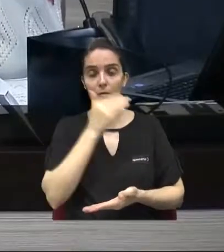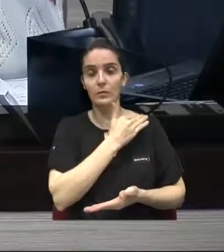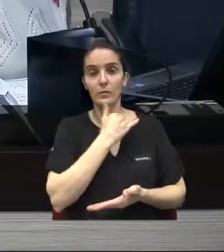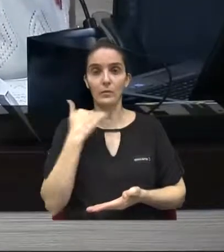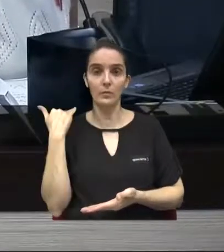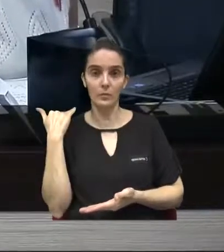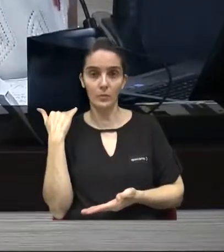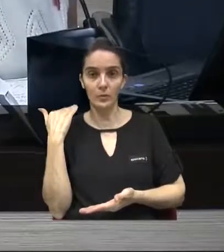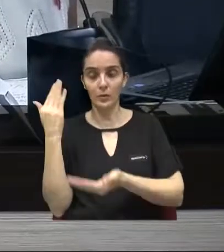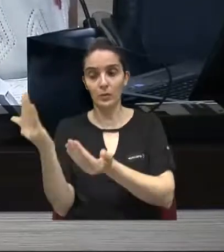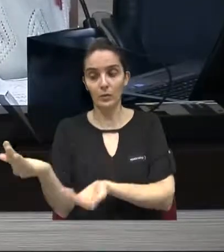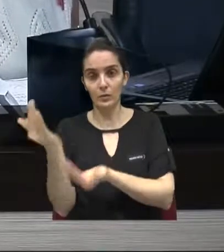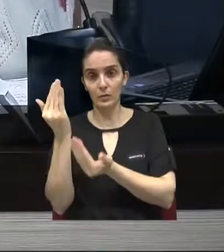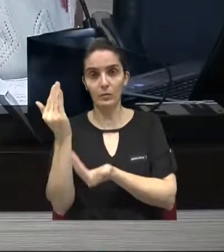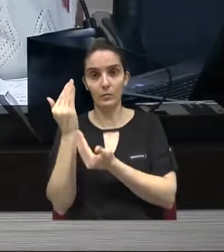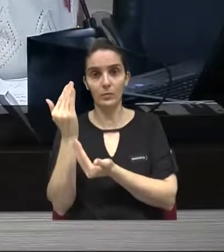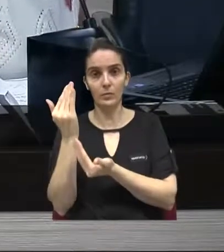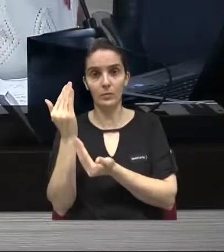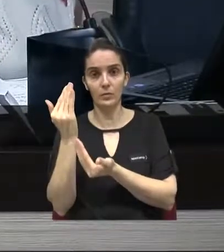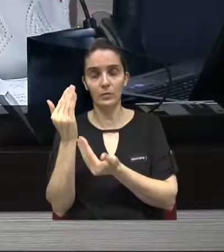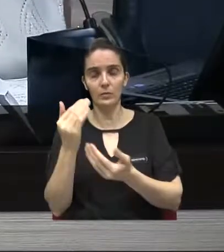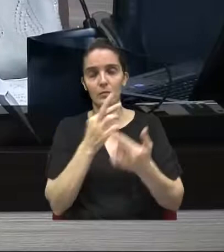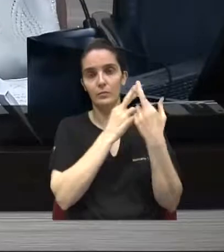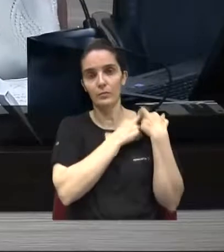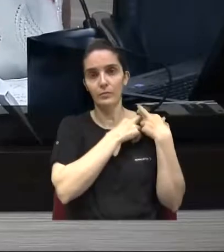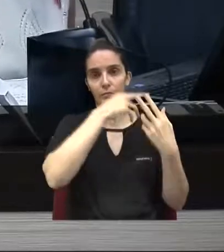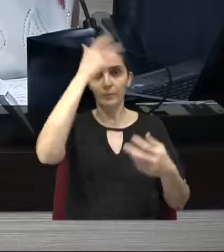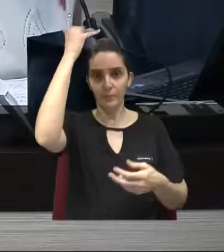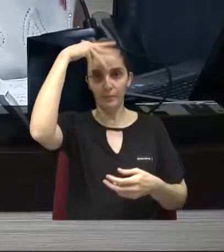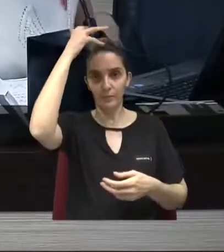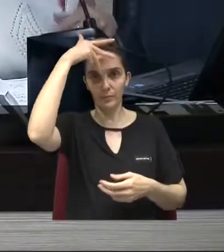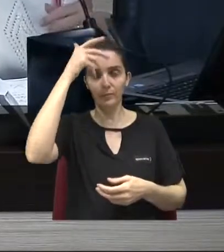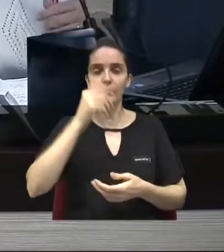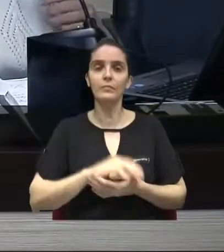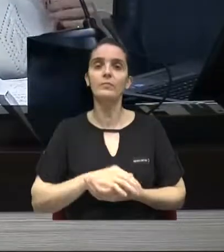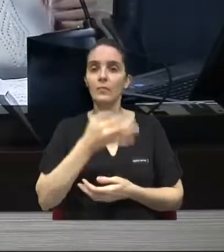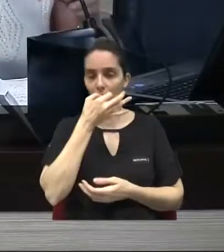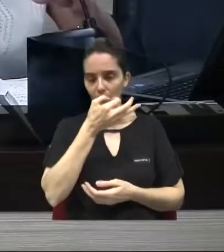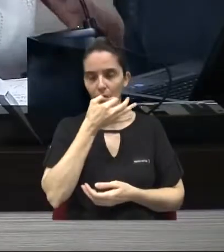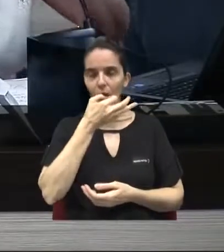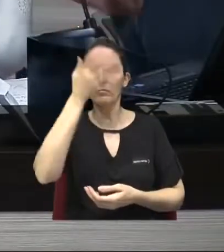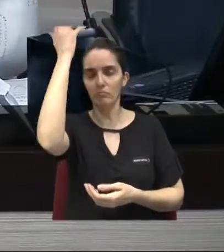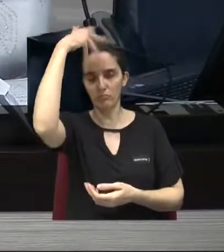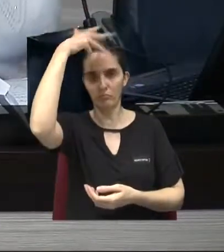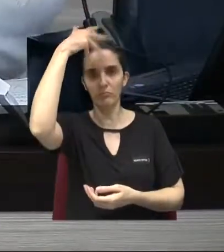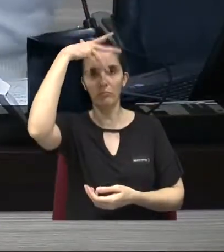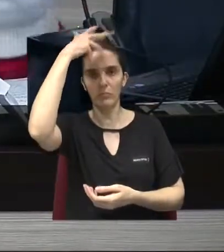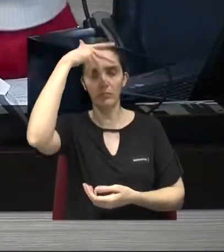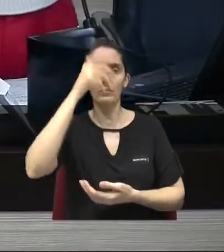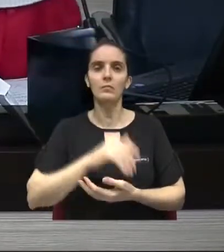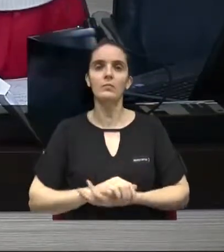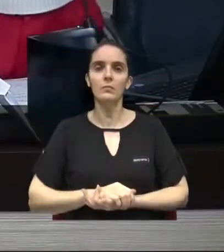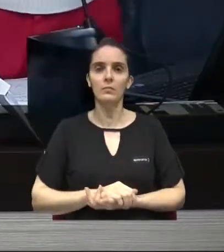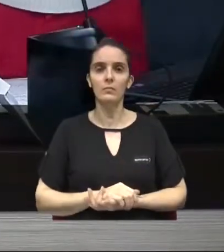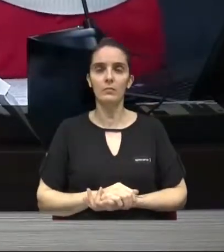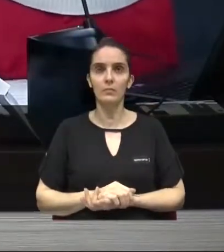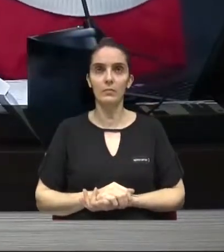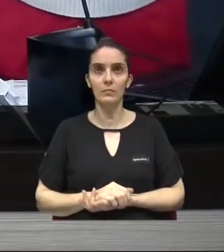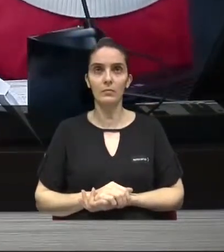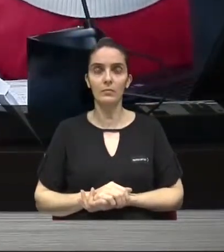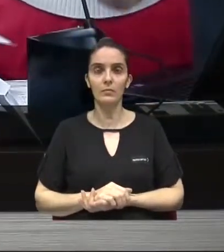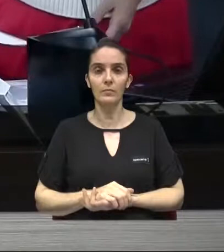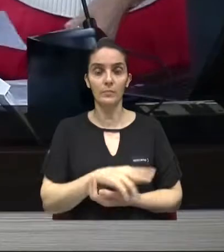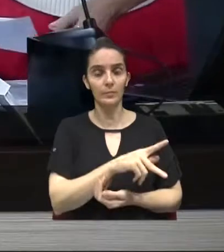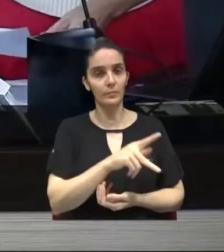ou homenageados. Autoria da vereadora Érica Tanque. Em discussão. Desejo discutir, senhor presidente. A palavra a proponente Érica Tanque.